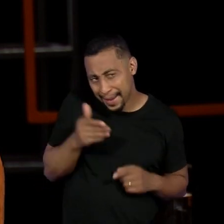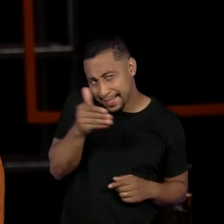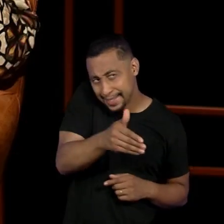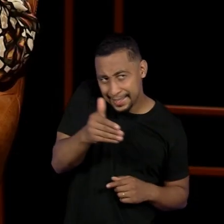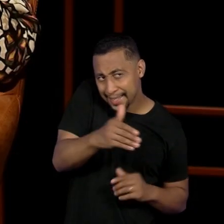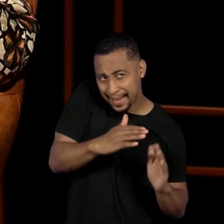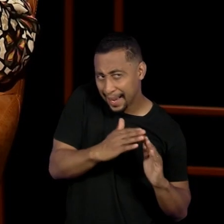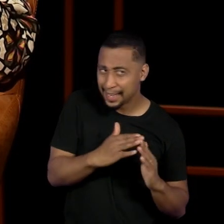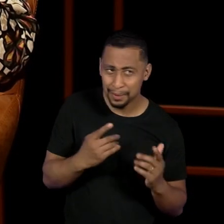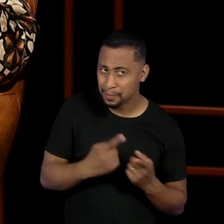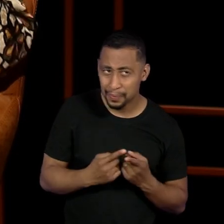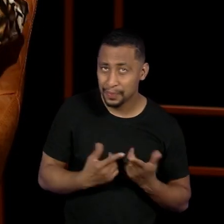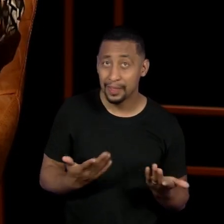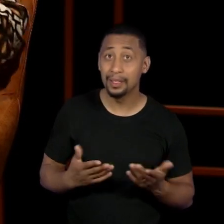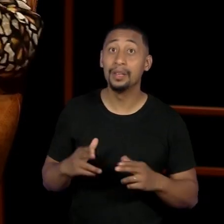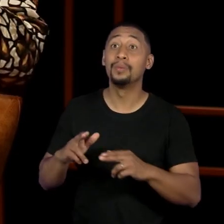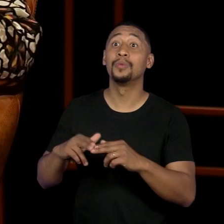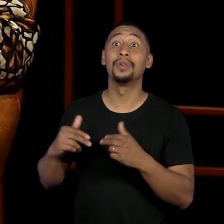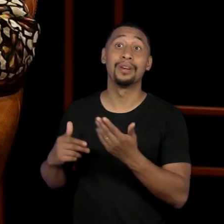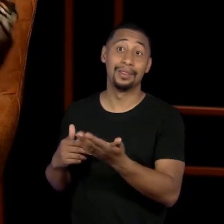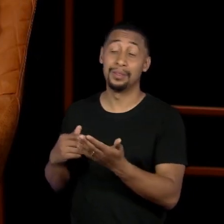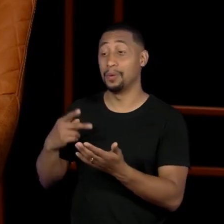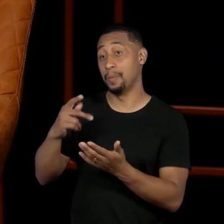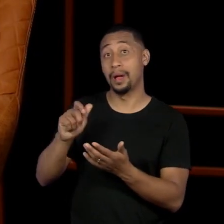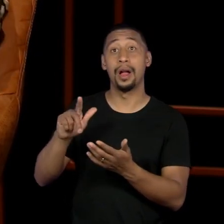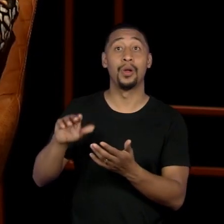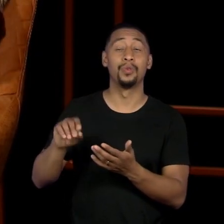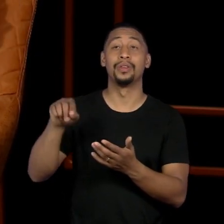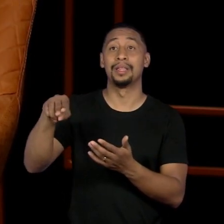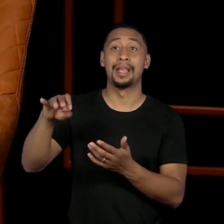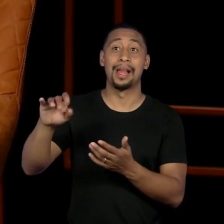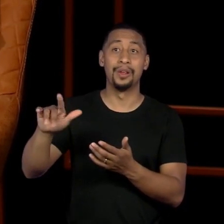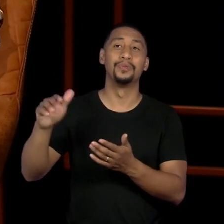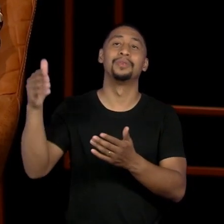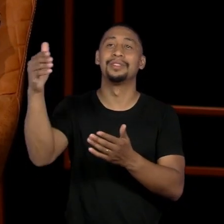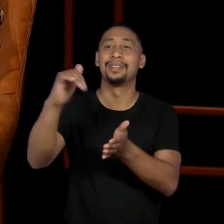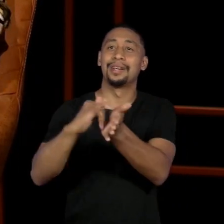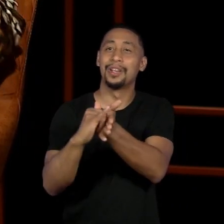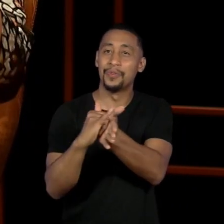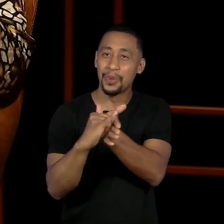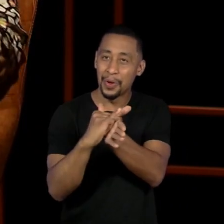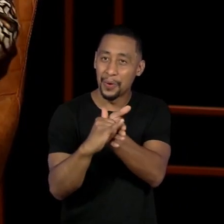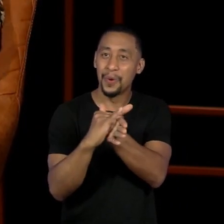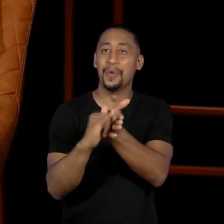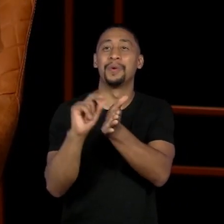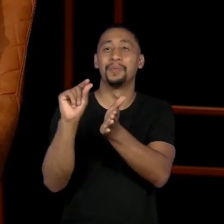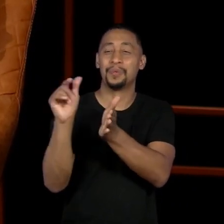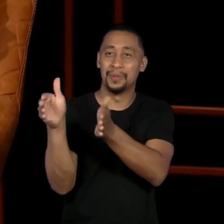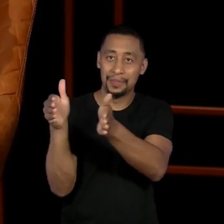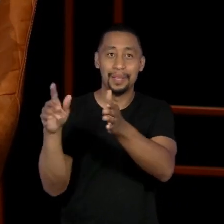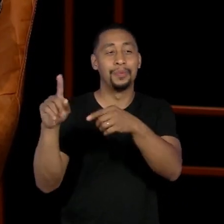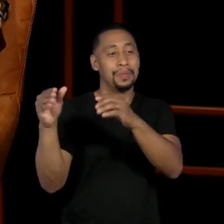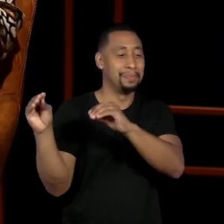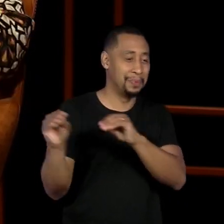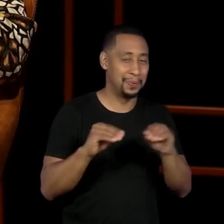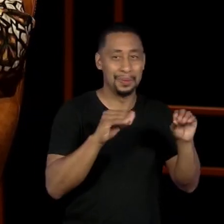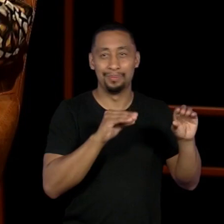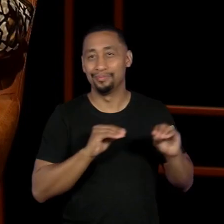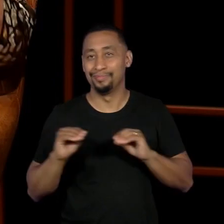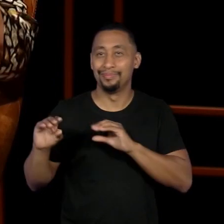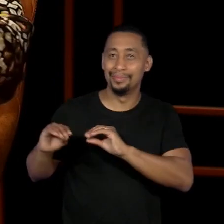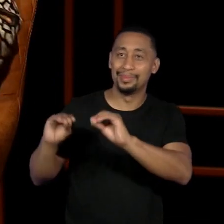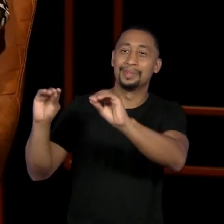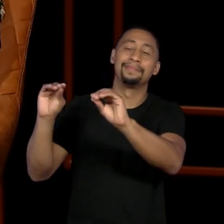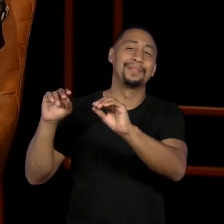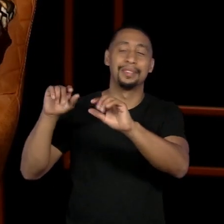Por causa do Ronaldo e do Paulinho Jobim e de Nova Iorque. Nós passámos um tempo em Nova Iorque, o Paulinho, o Toninho Horta,